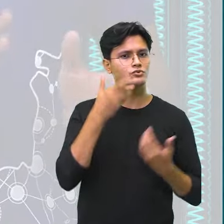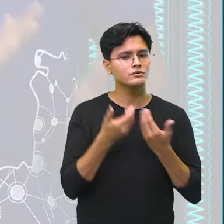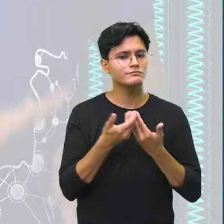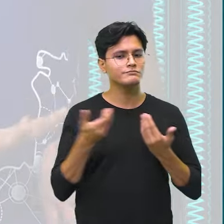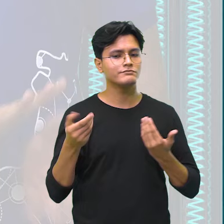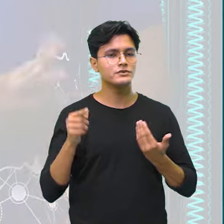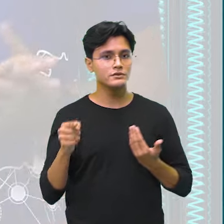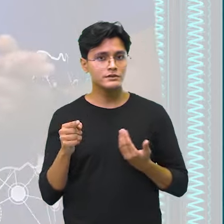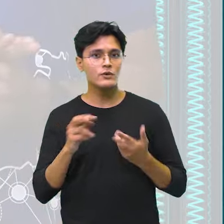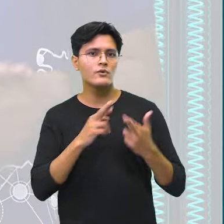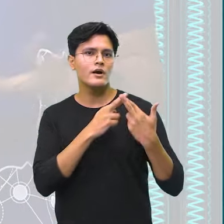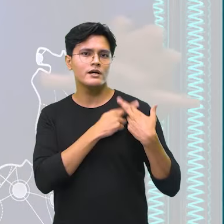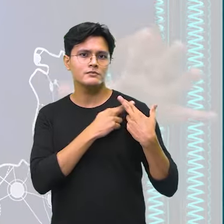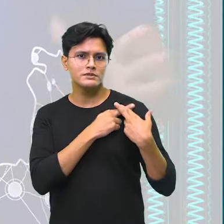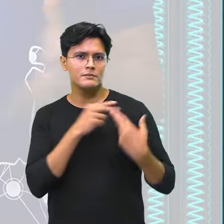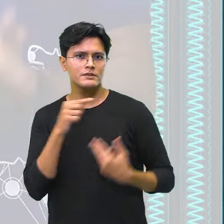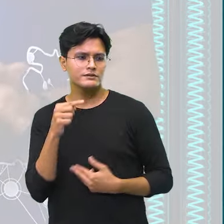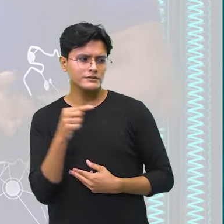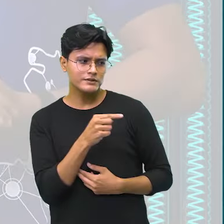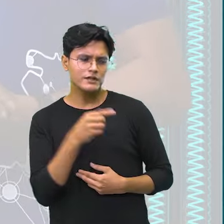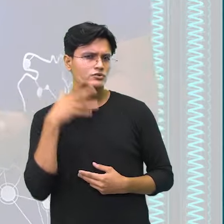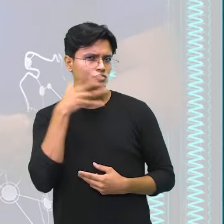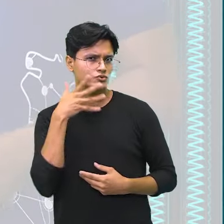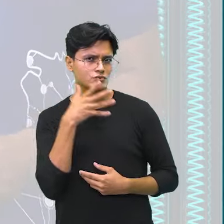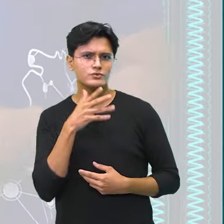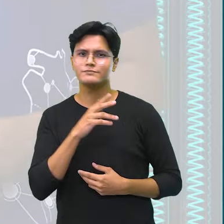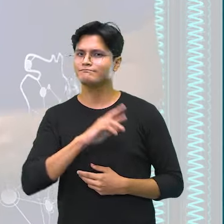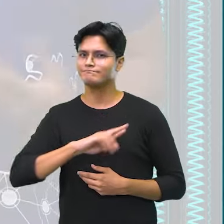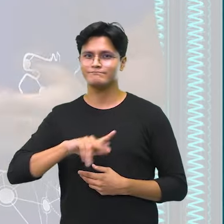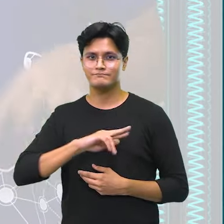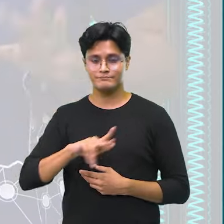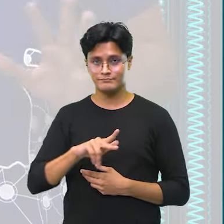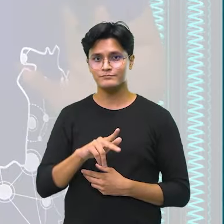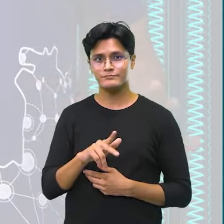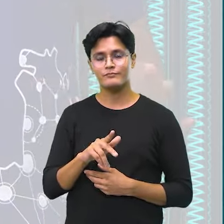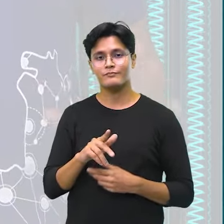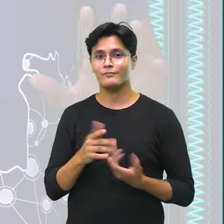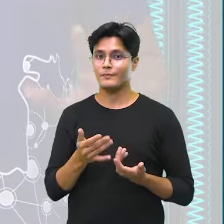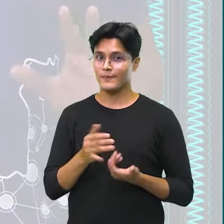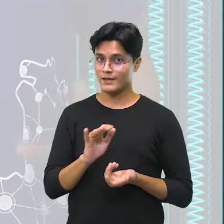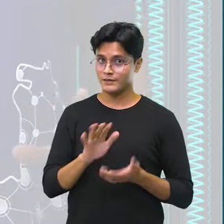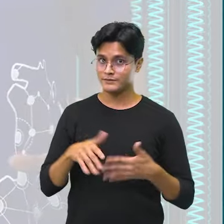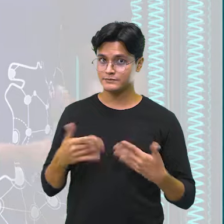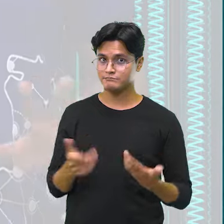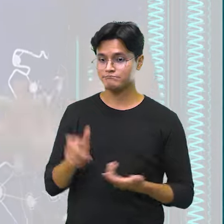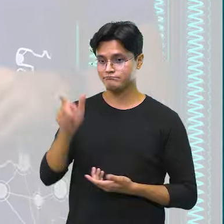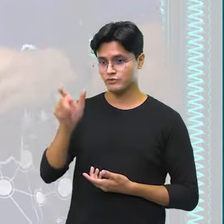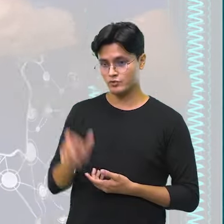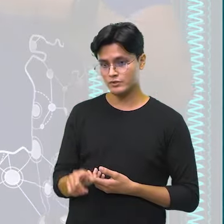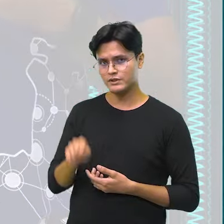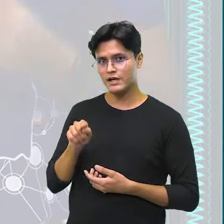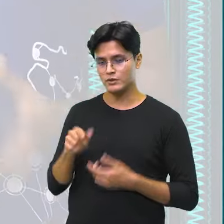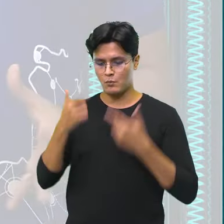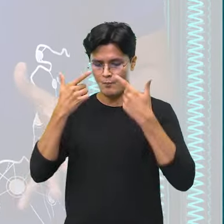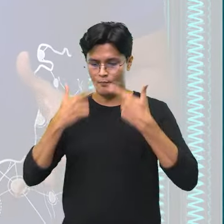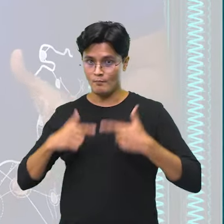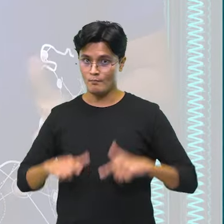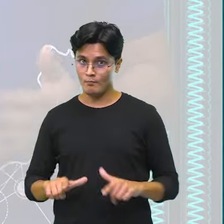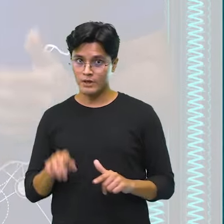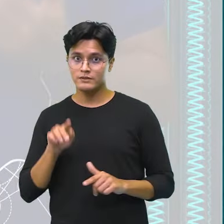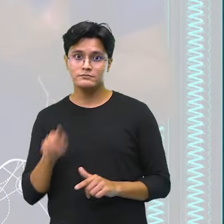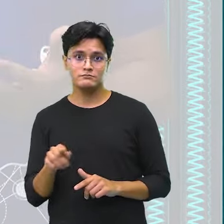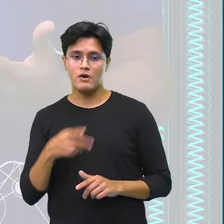se responsabilizando pelo que é dito. Olha só que interessante, né? O narrador tirando ali o corpo dele fora e deixando a fala